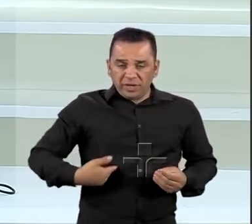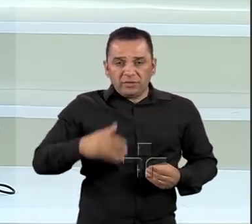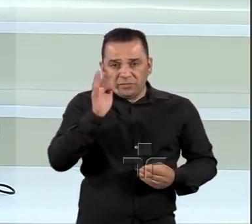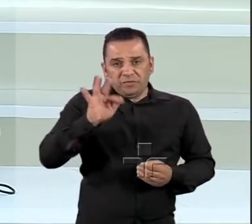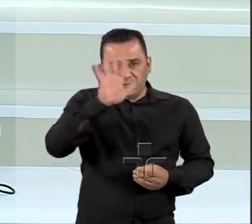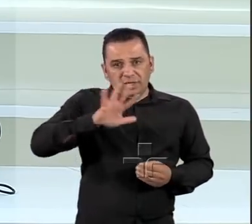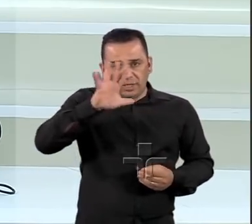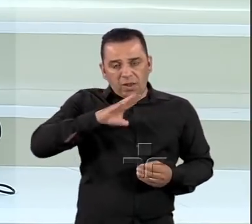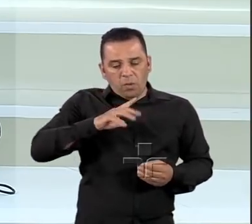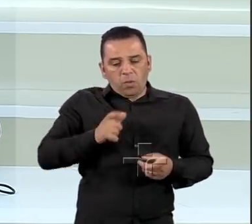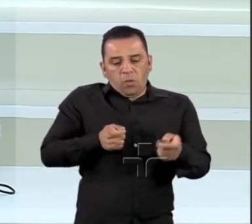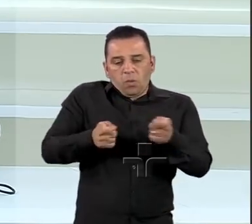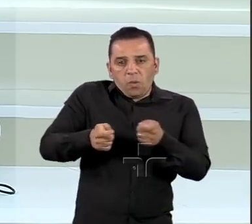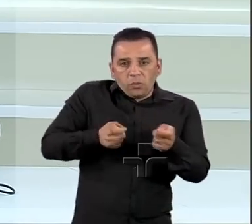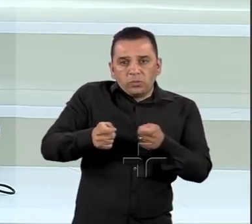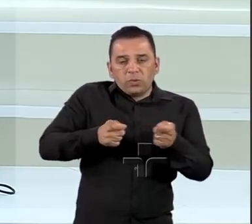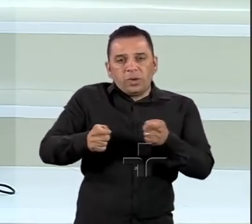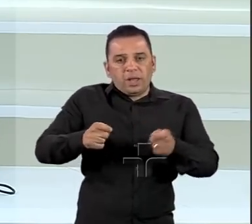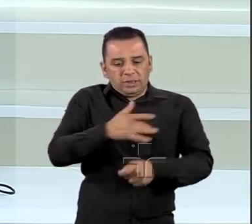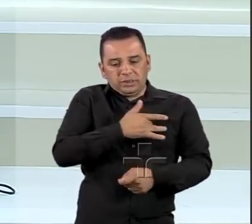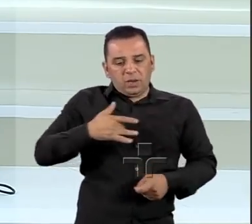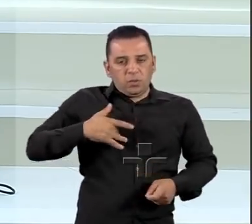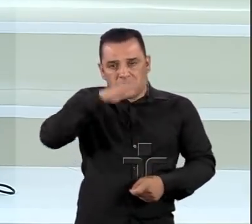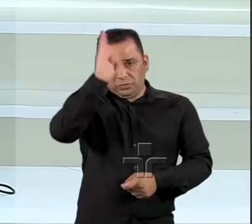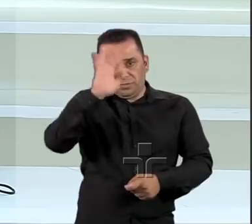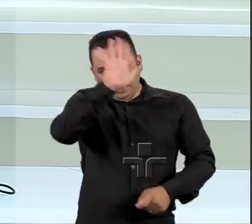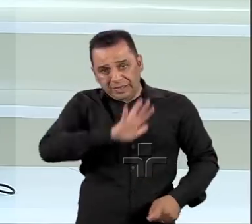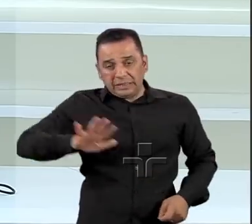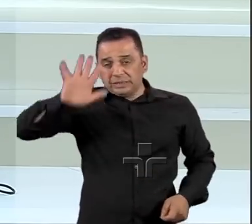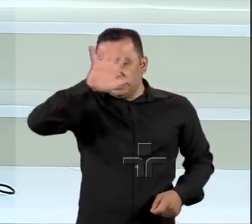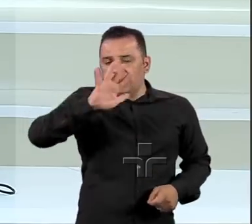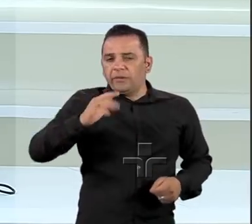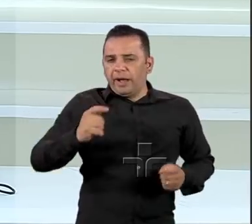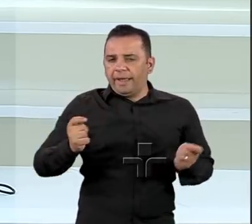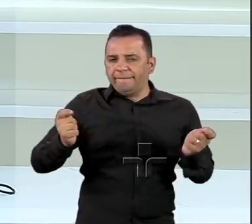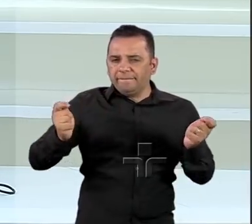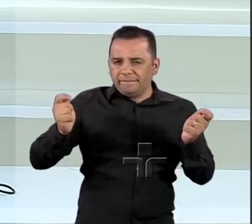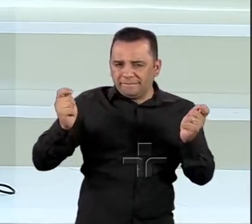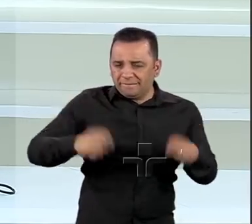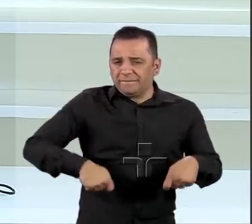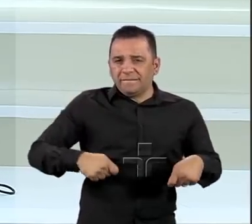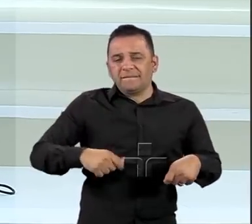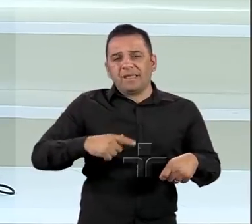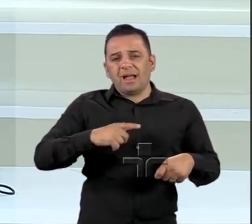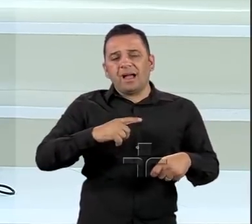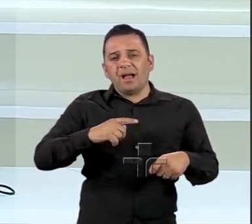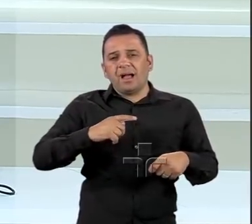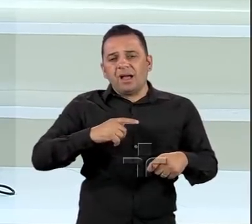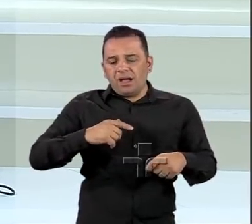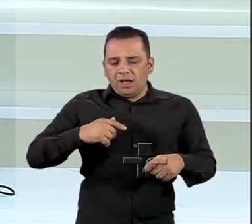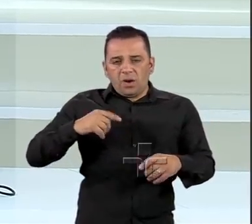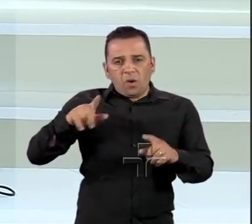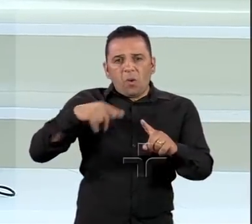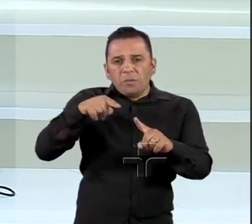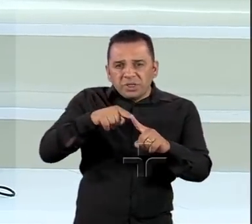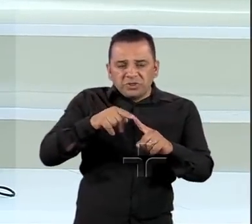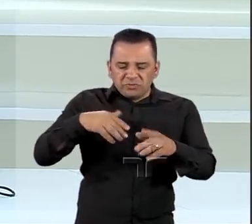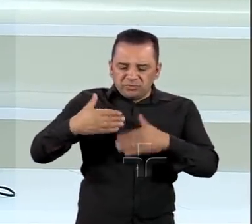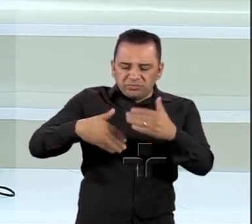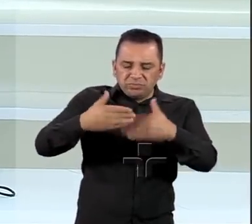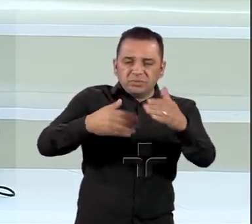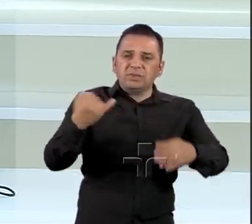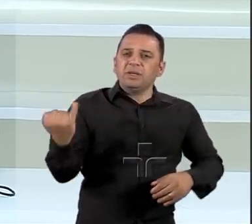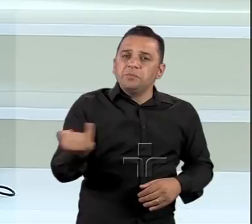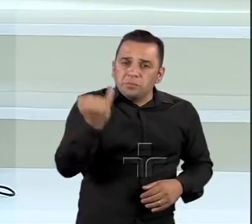no país, fazendo com que, dessa maneira, a gente possa realmente auferir resultados importantes na política sanitária. E